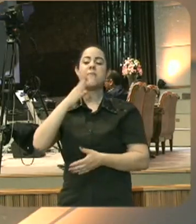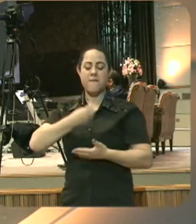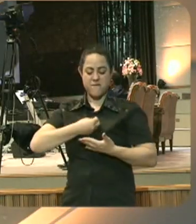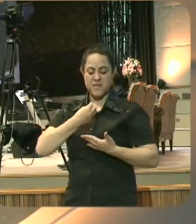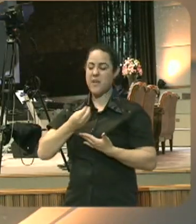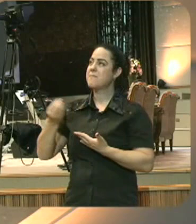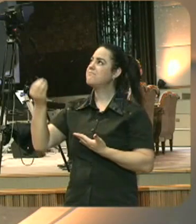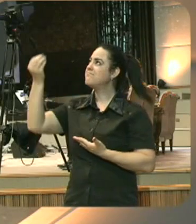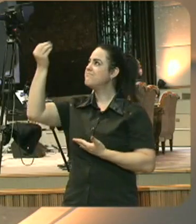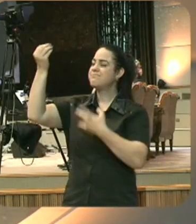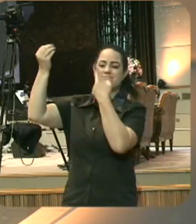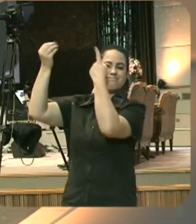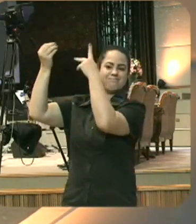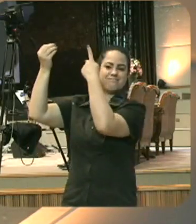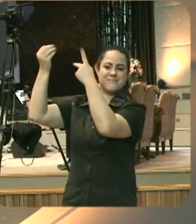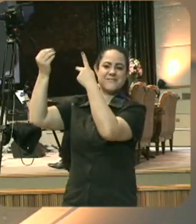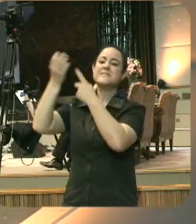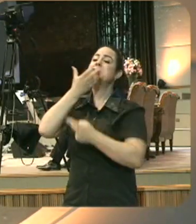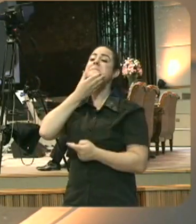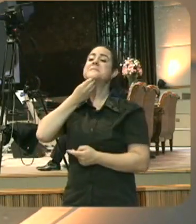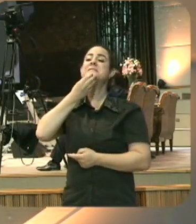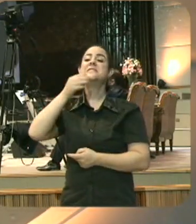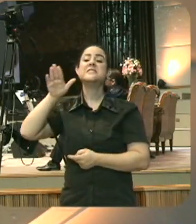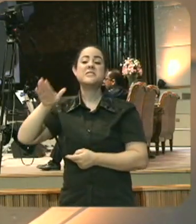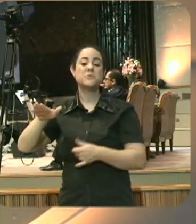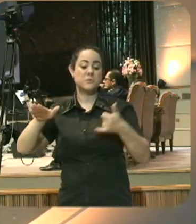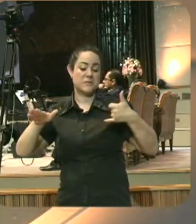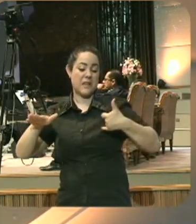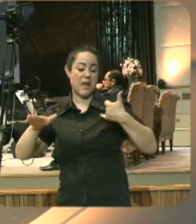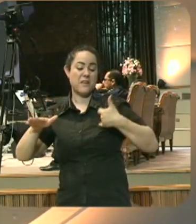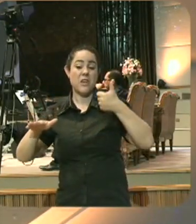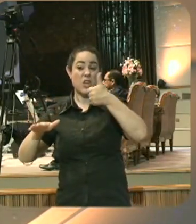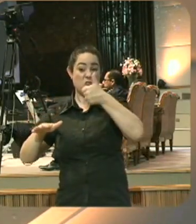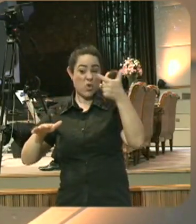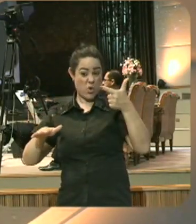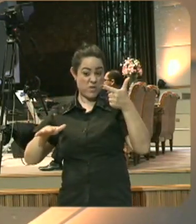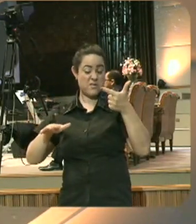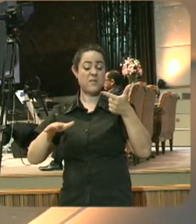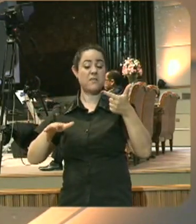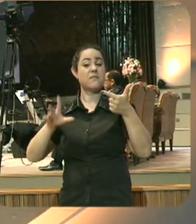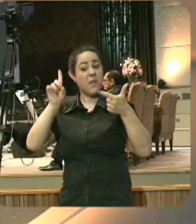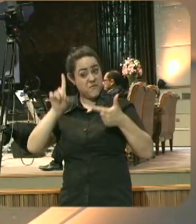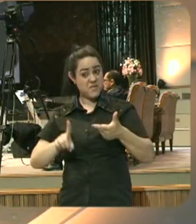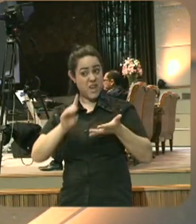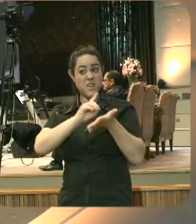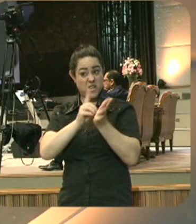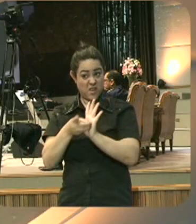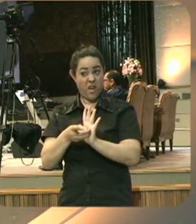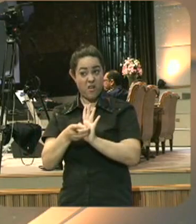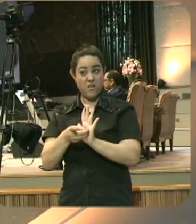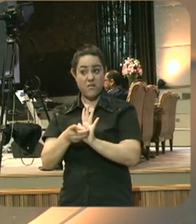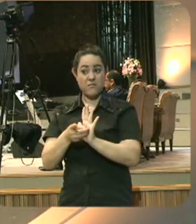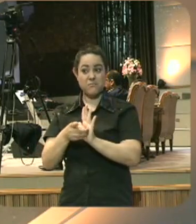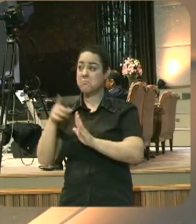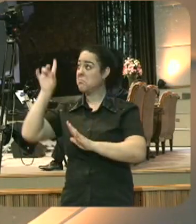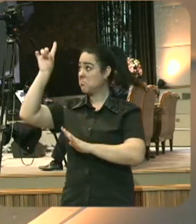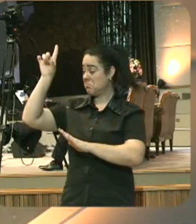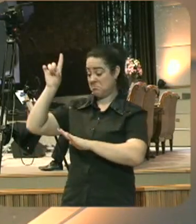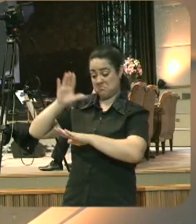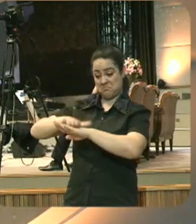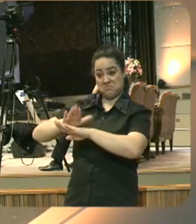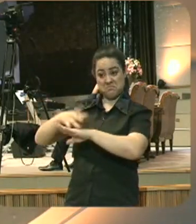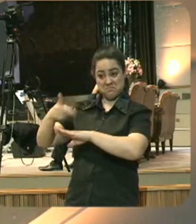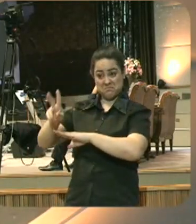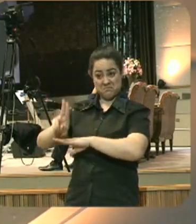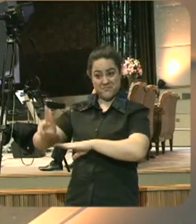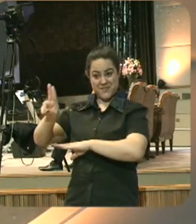dele. Jonathan, menino de 12 anos, Down, estava na mão de Deus. E